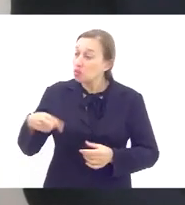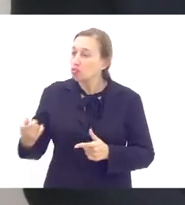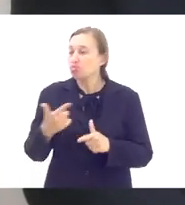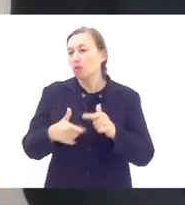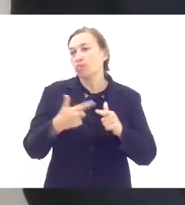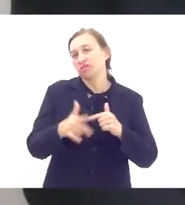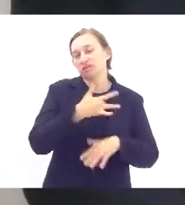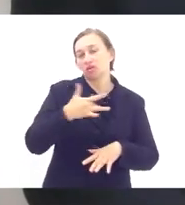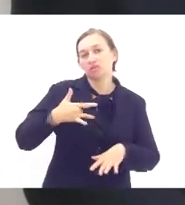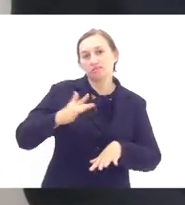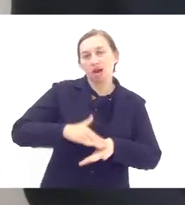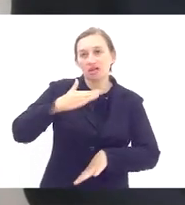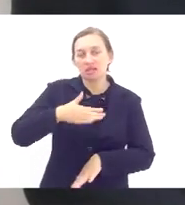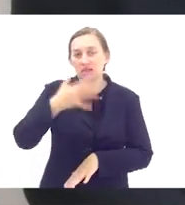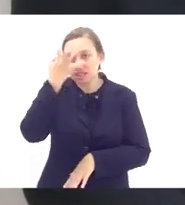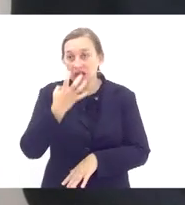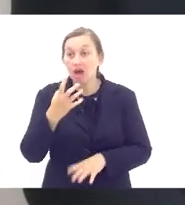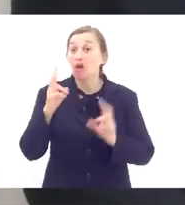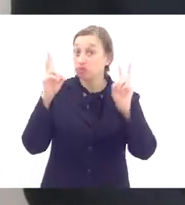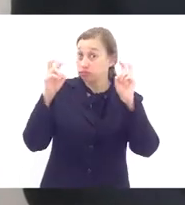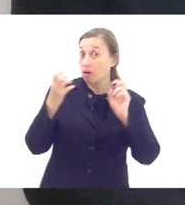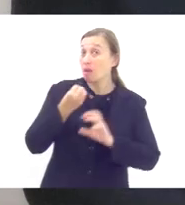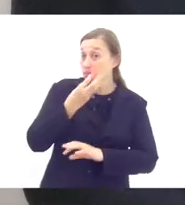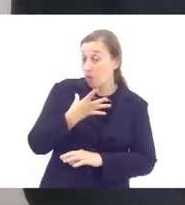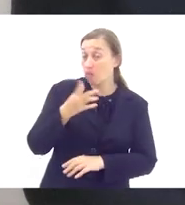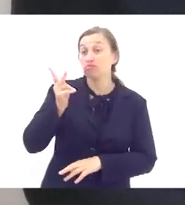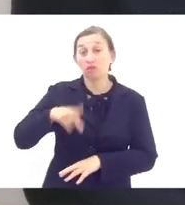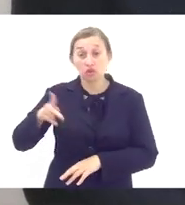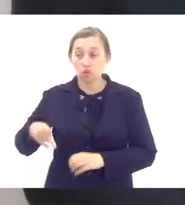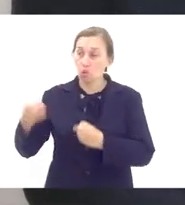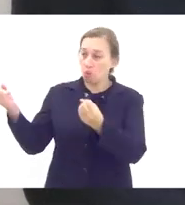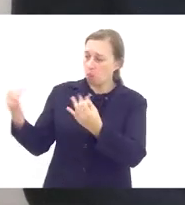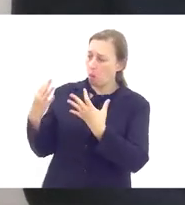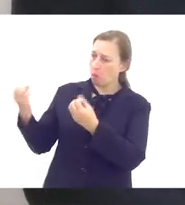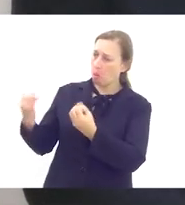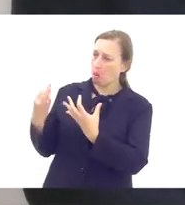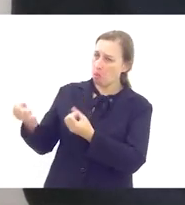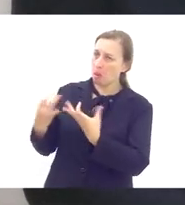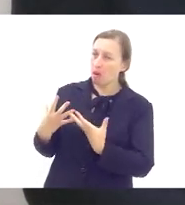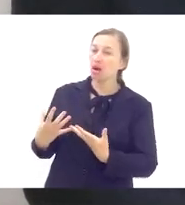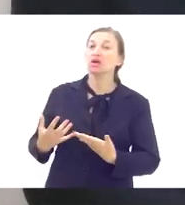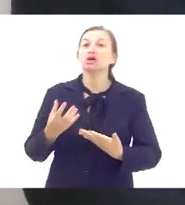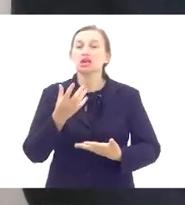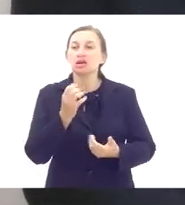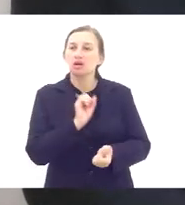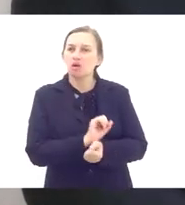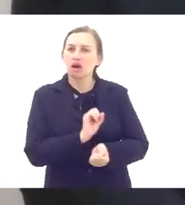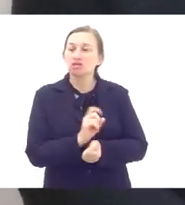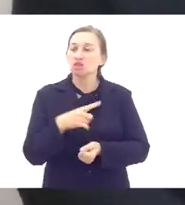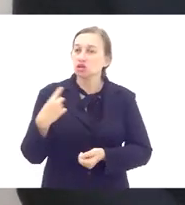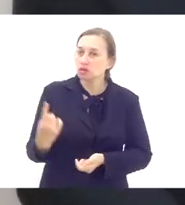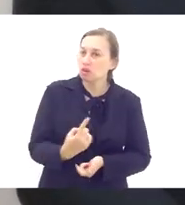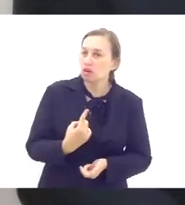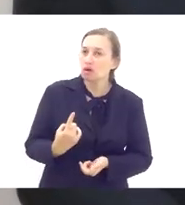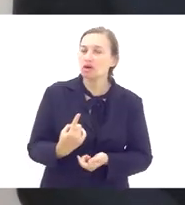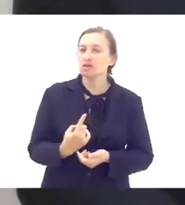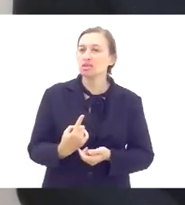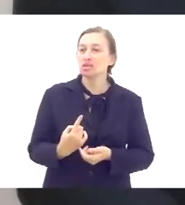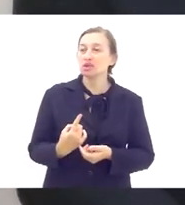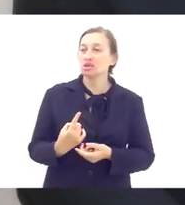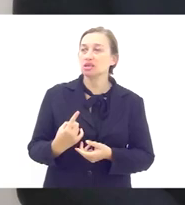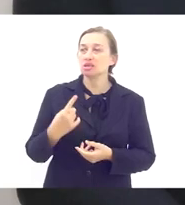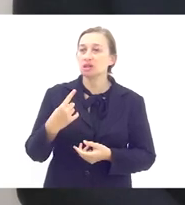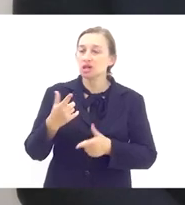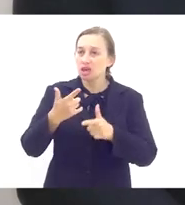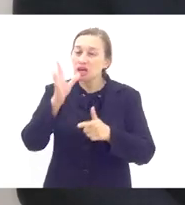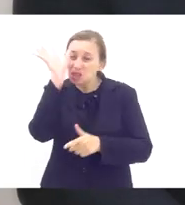graves. Então, tema muito bom que o professor fez aqui. Eu espero que a gente tente elucidar esse